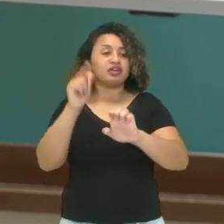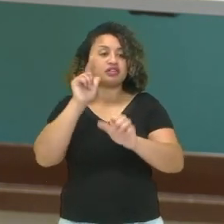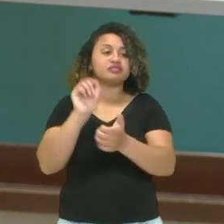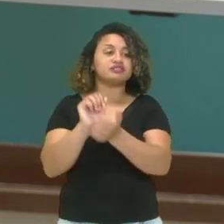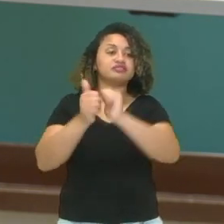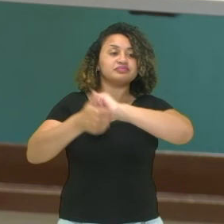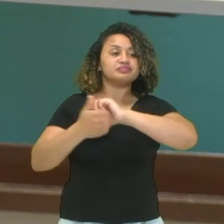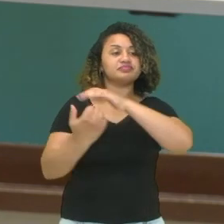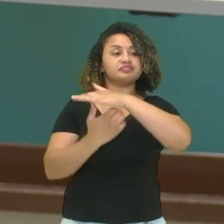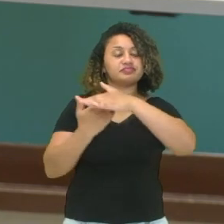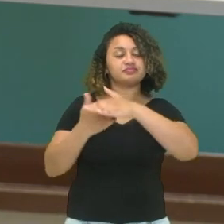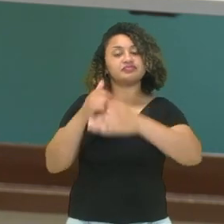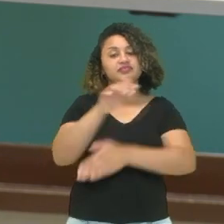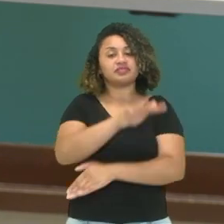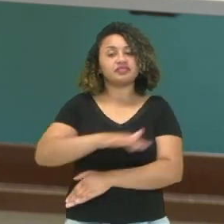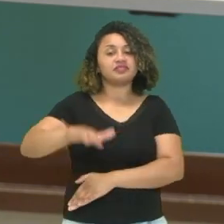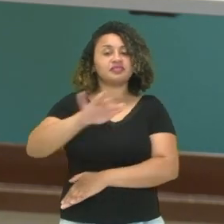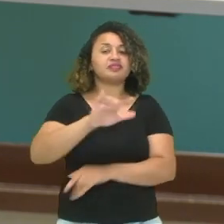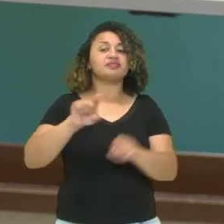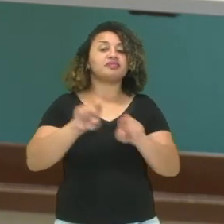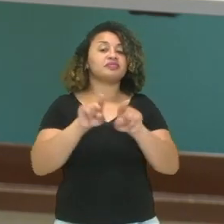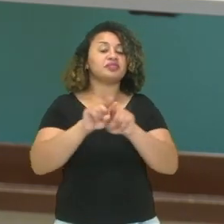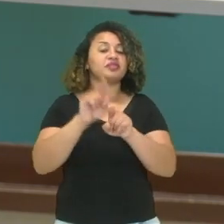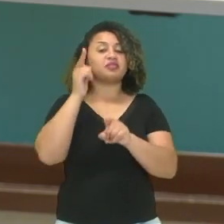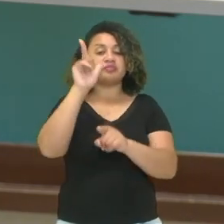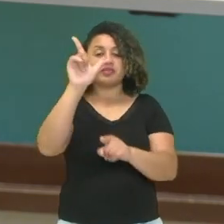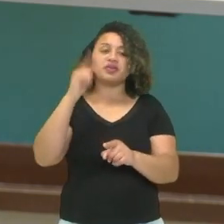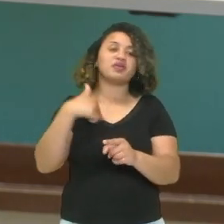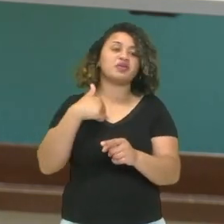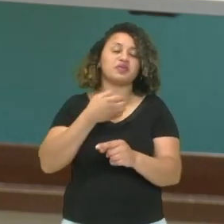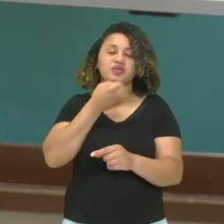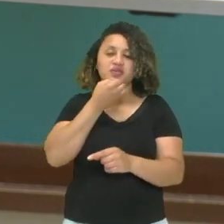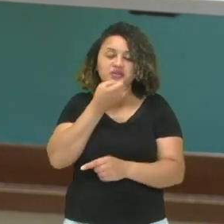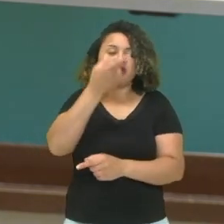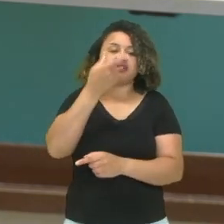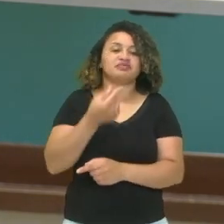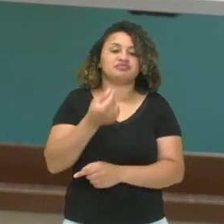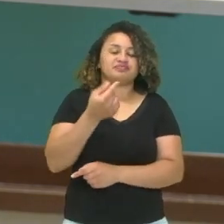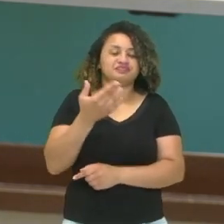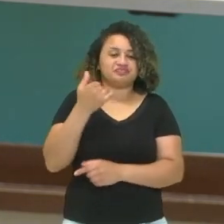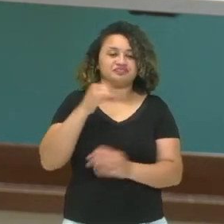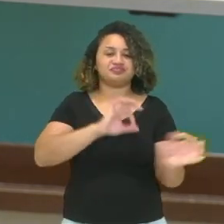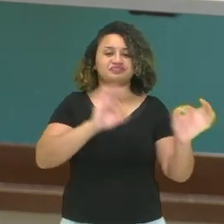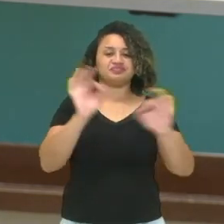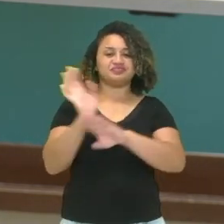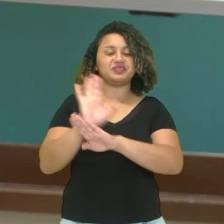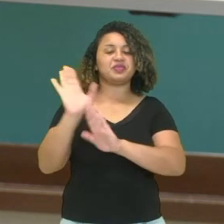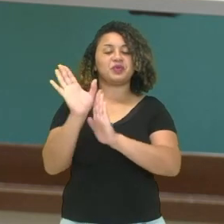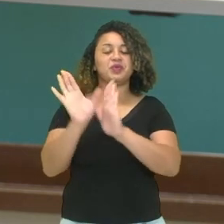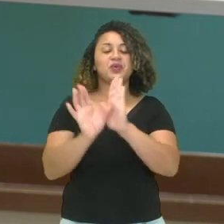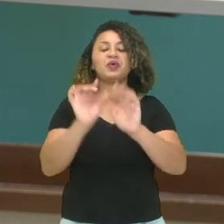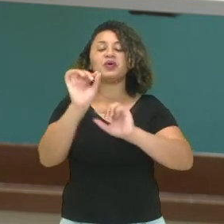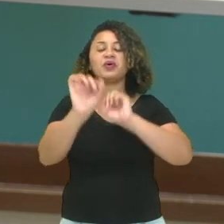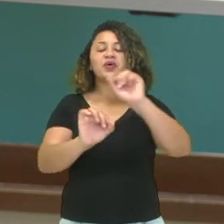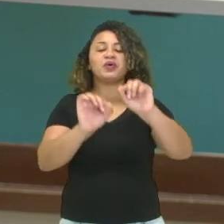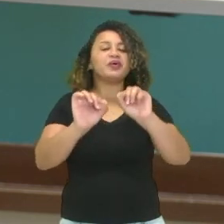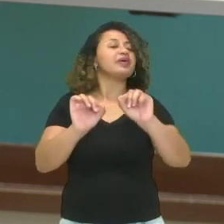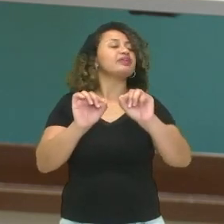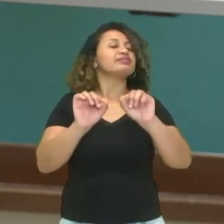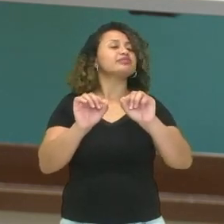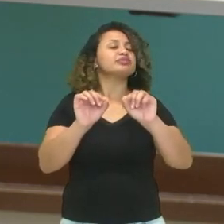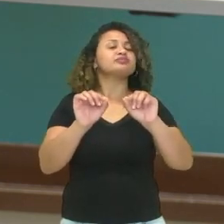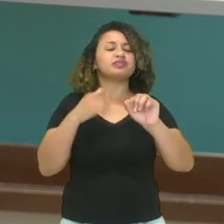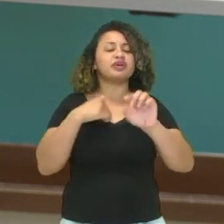empresa ao mercado e alcance bons lucros. Nesse vídeo a gente comentou exatamente a importância